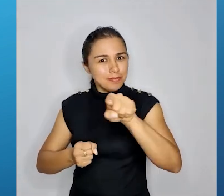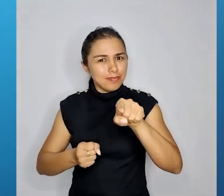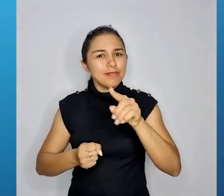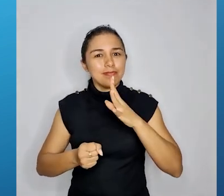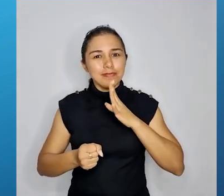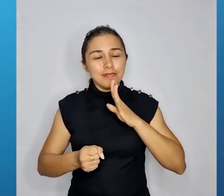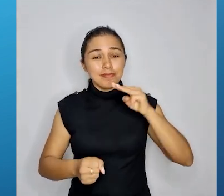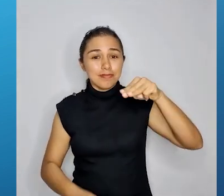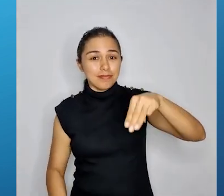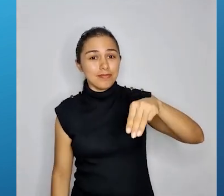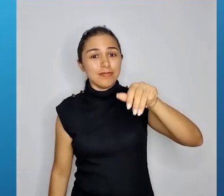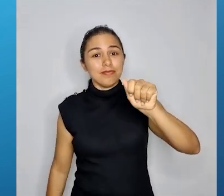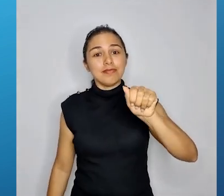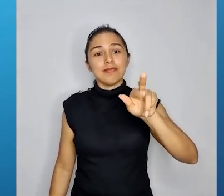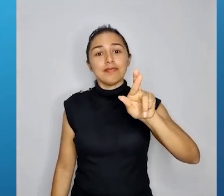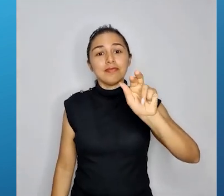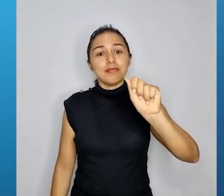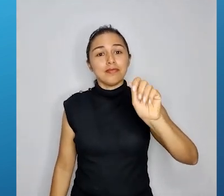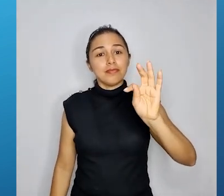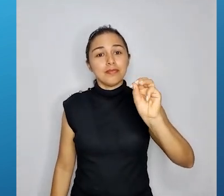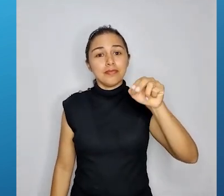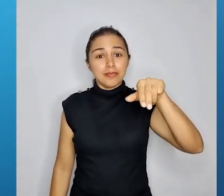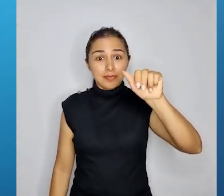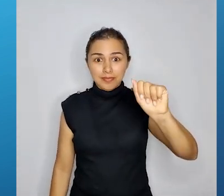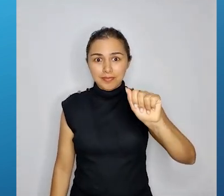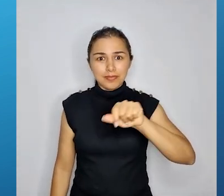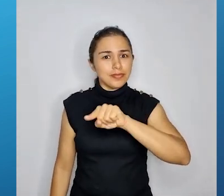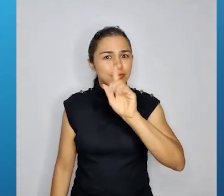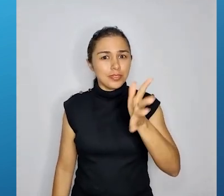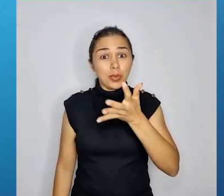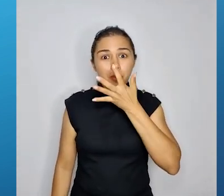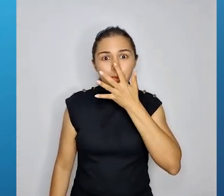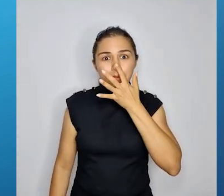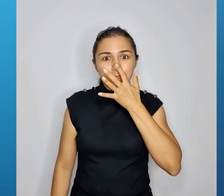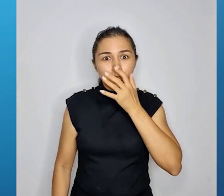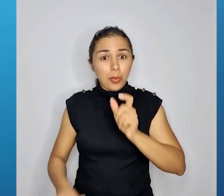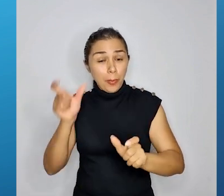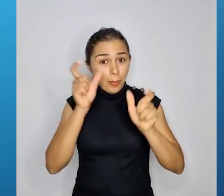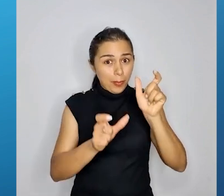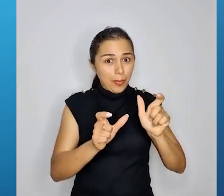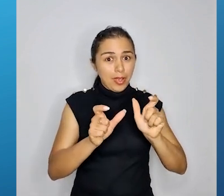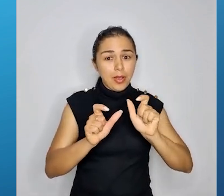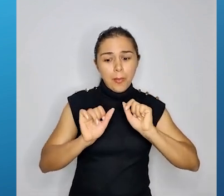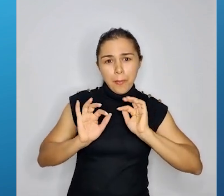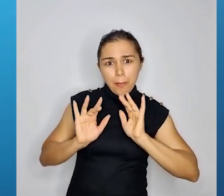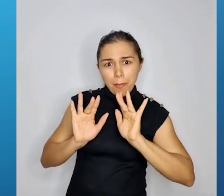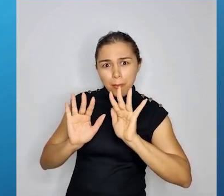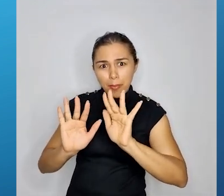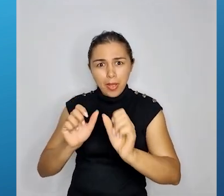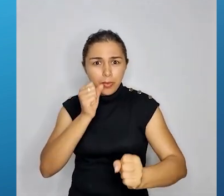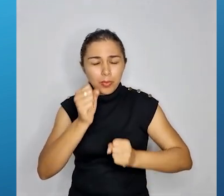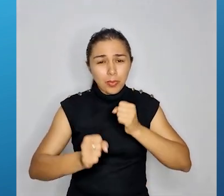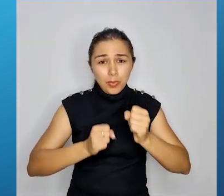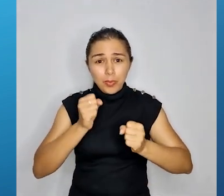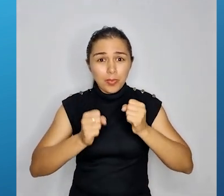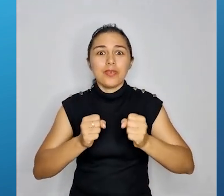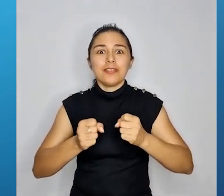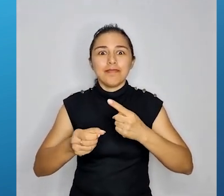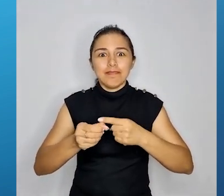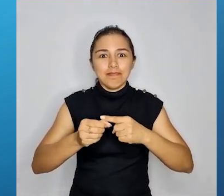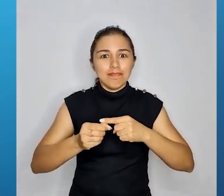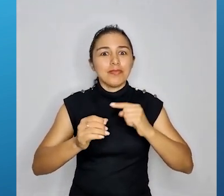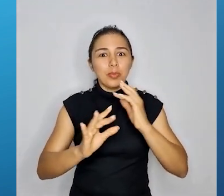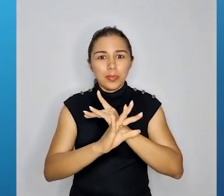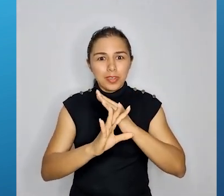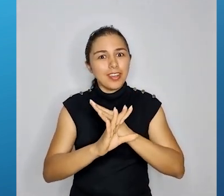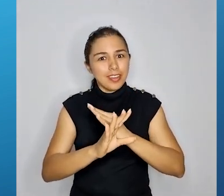ouviu falar a respeito das maratonas? Já observou algum dos atletas participando ali nos grandes centros, nas grandes cidades,